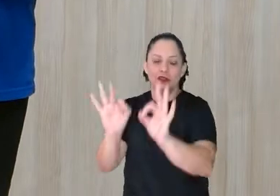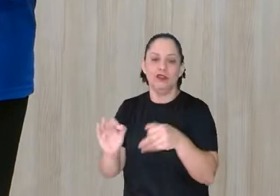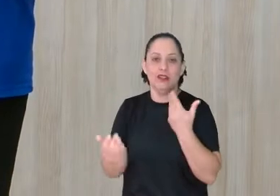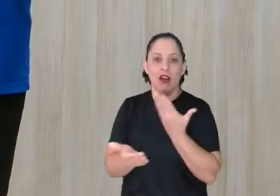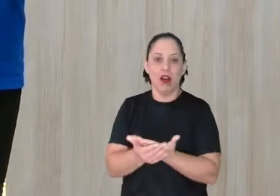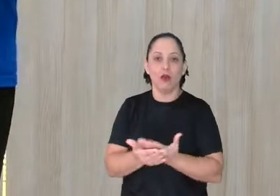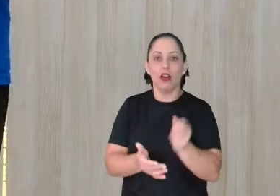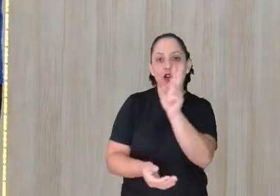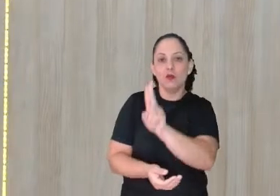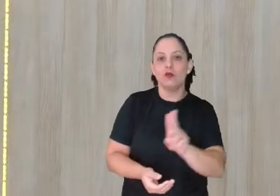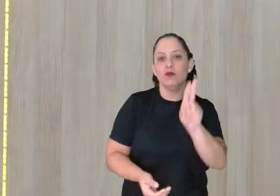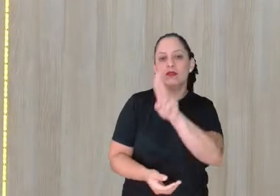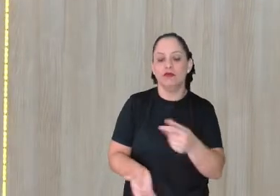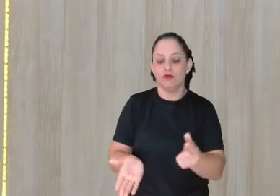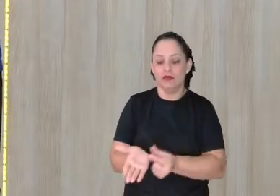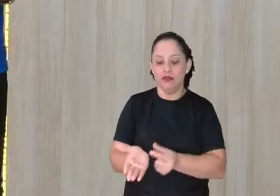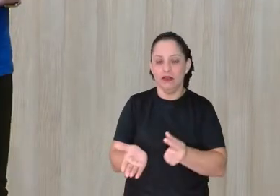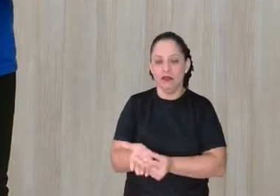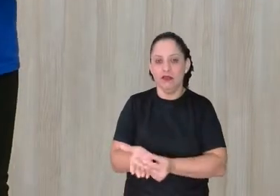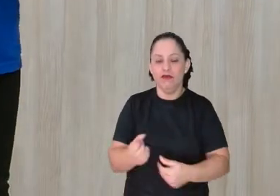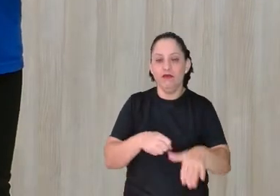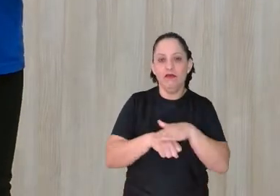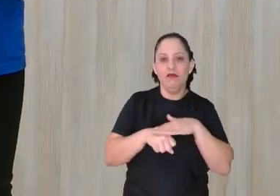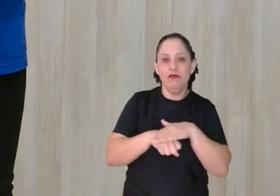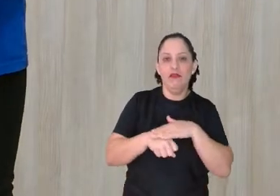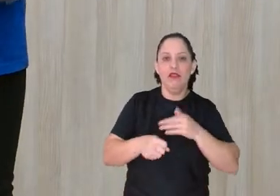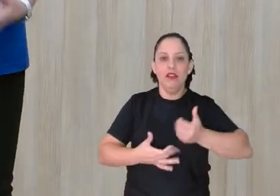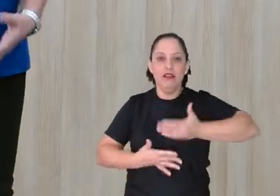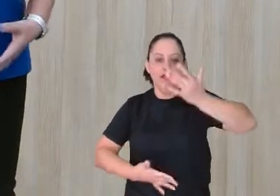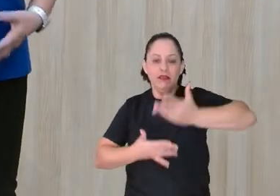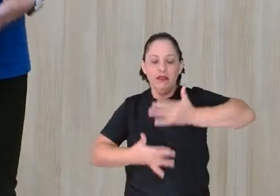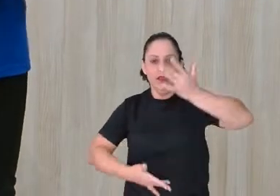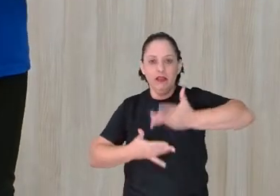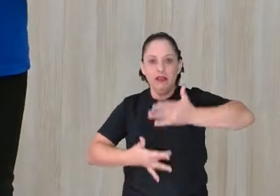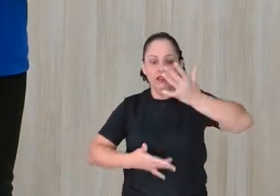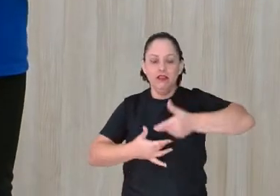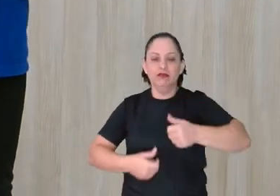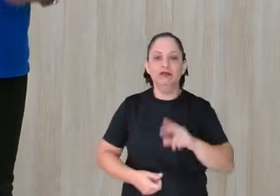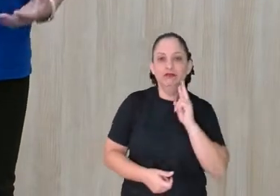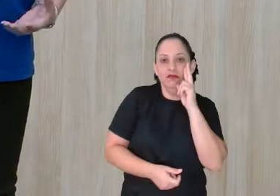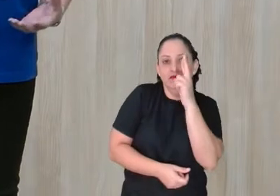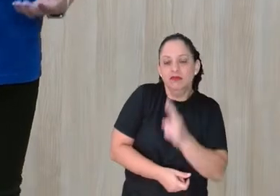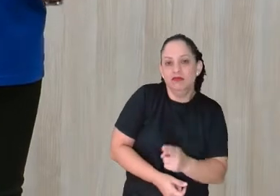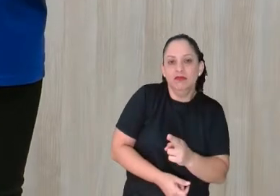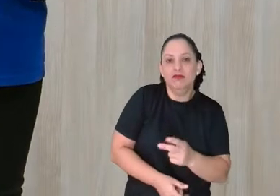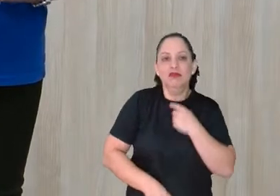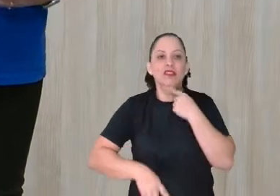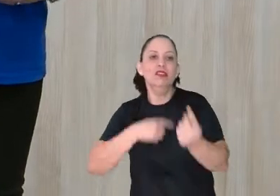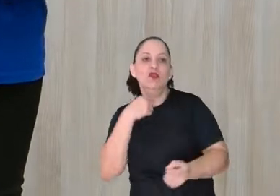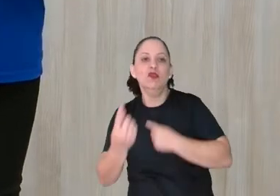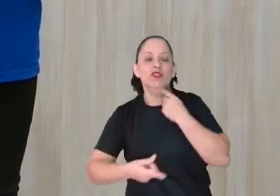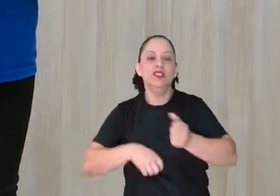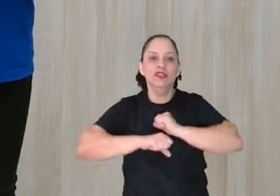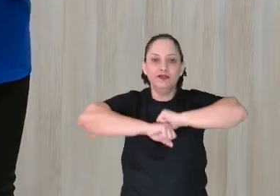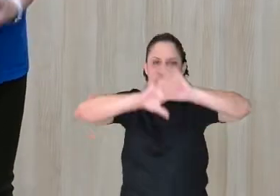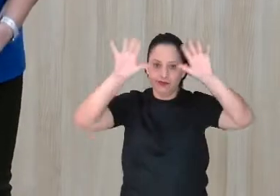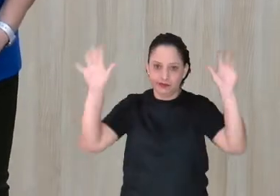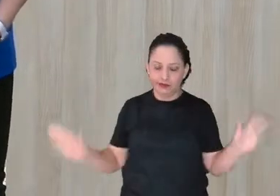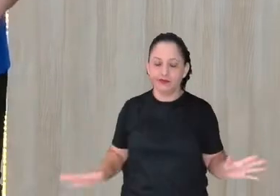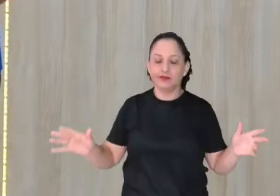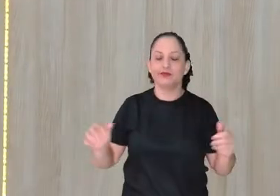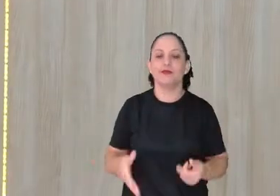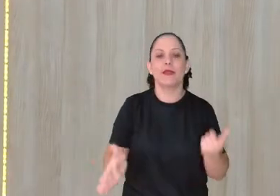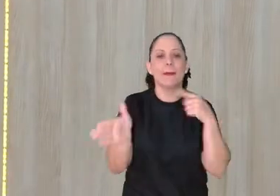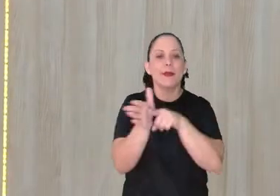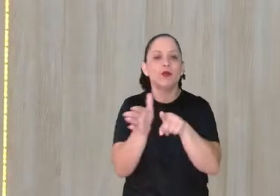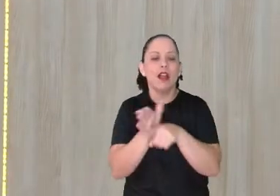aplicativo. E aí a gente poder conversar, bater um papo bem legal, respondendo questionamentos, questionando, não